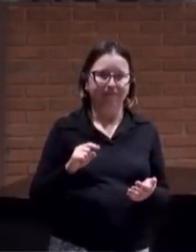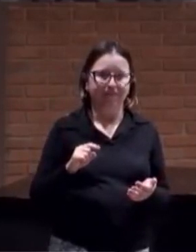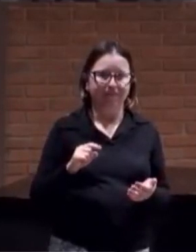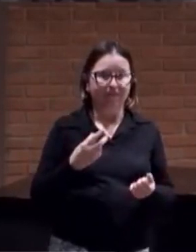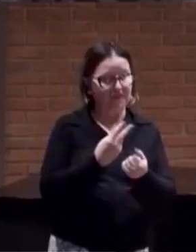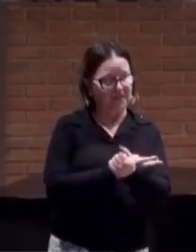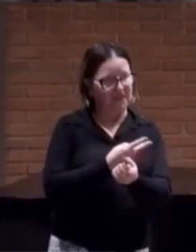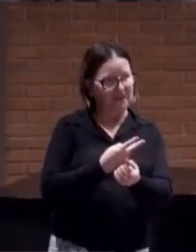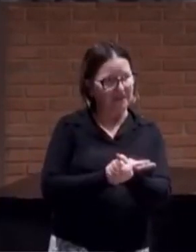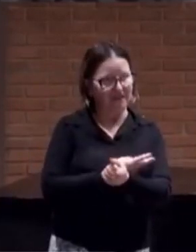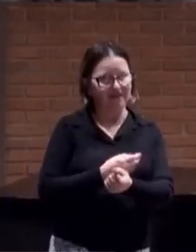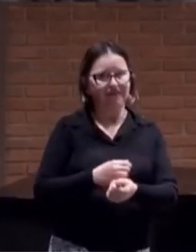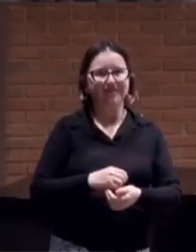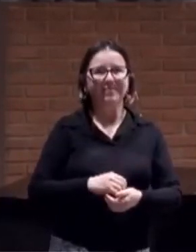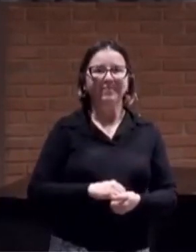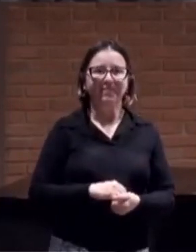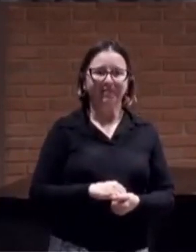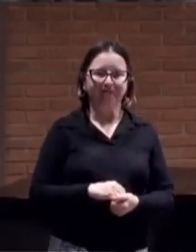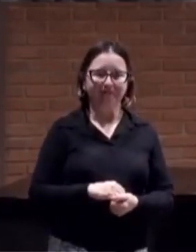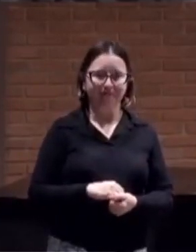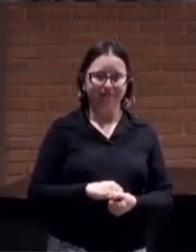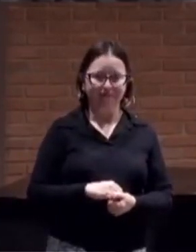equivocada.